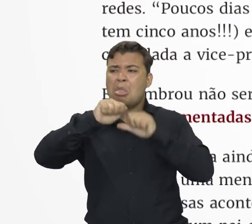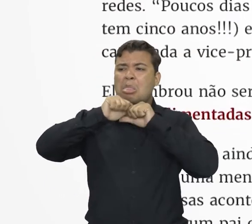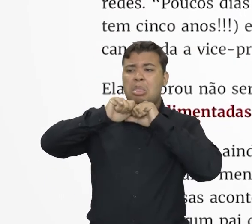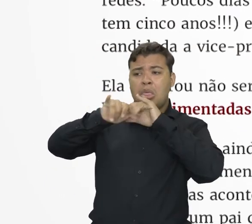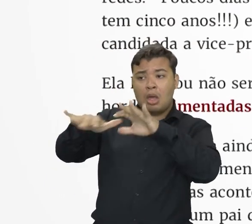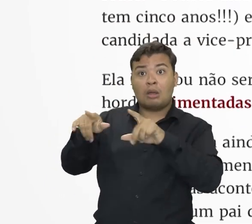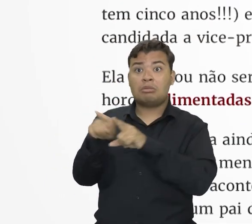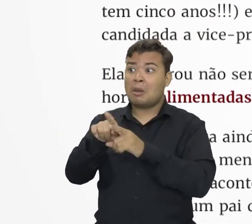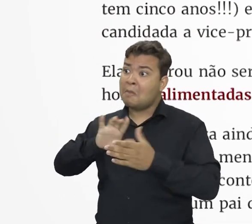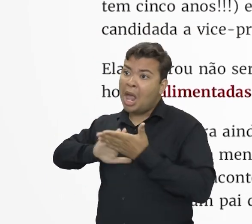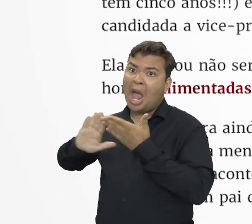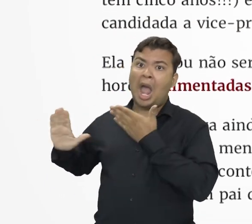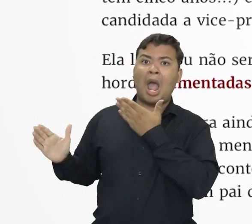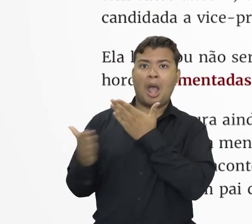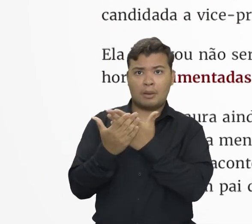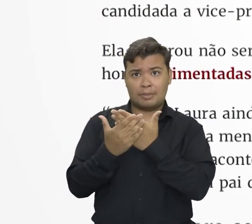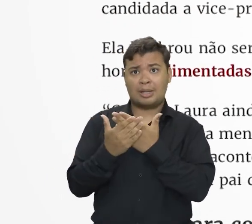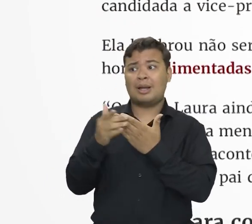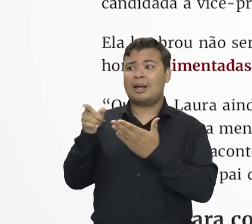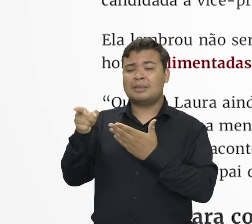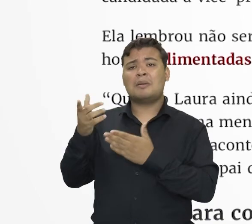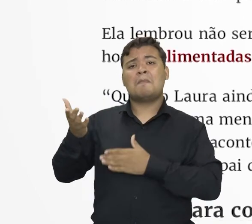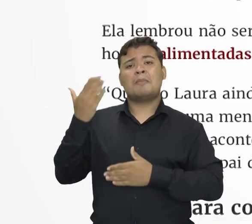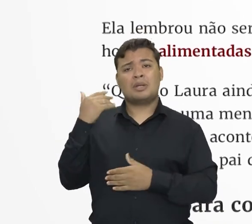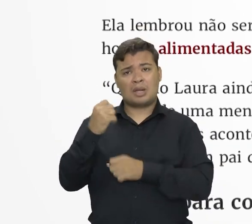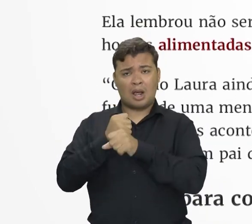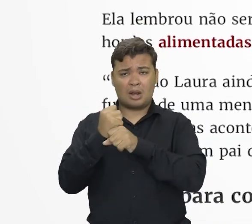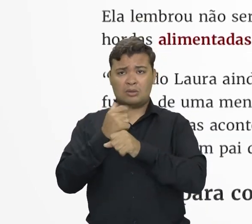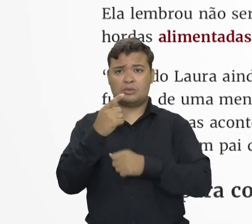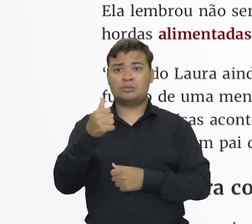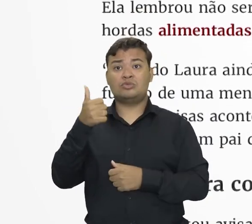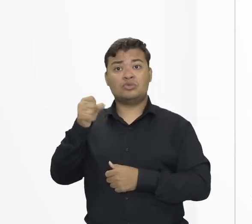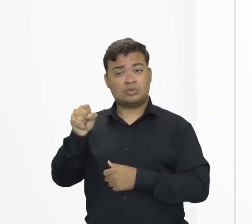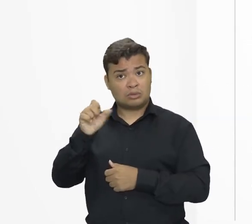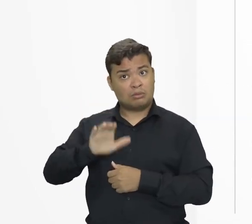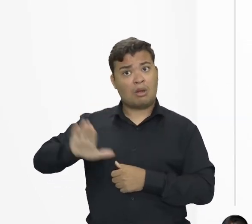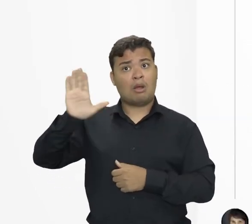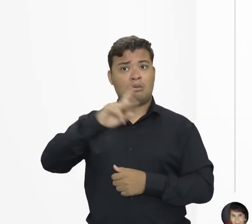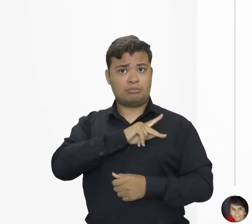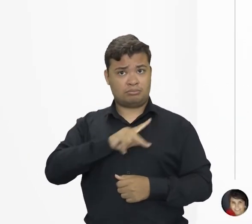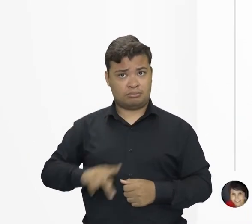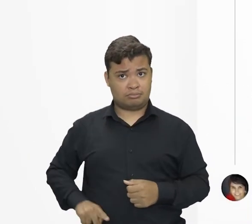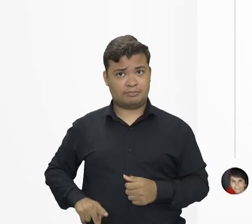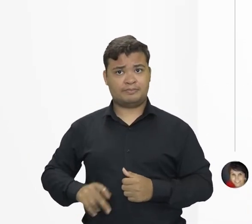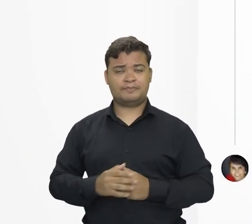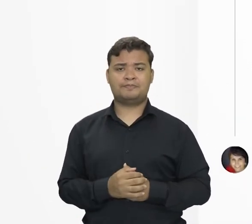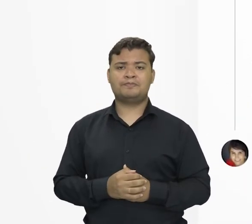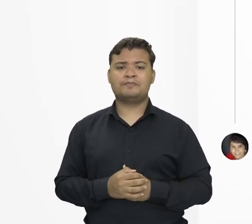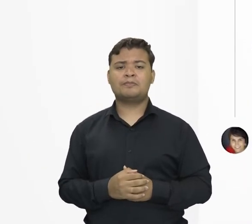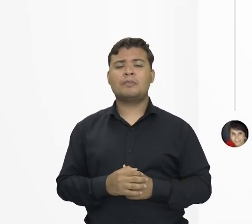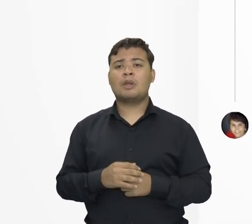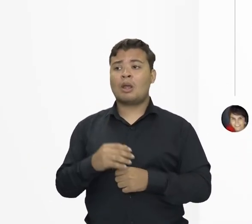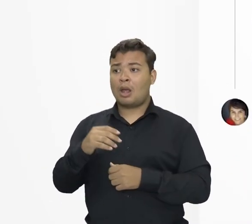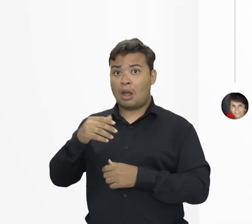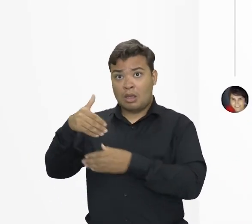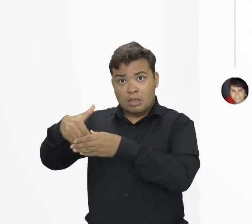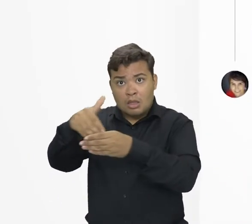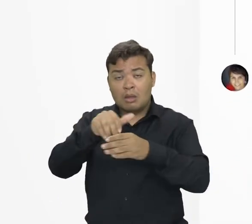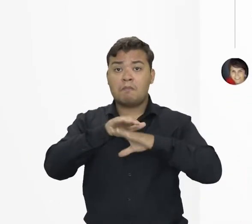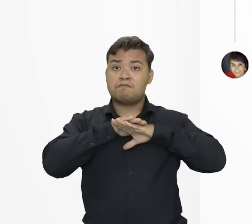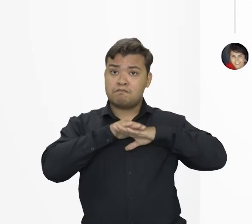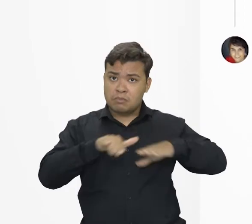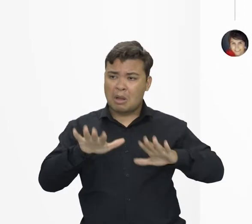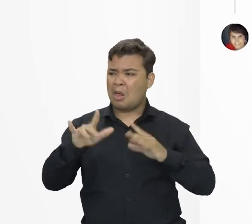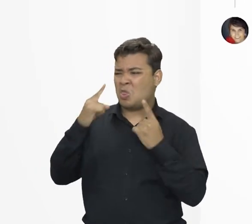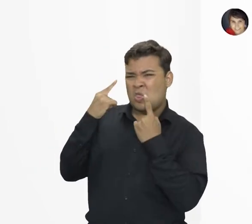e ameaças quando candidata à presidência em 2018. Mesmo depois das eleições, os ataques continuaram